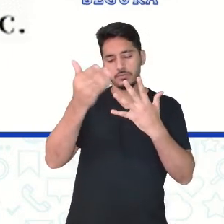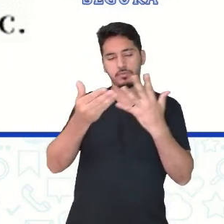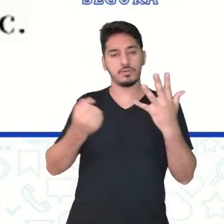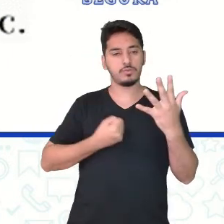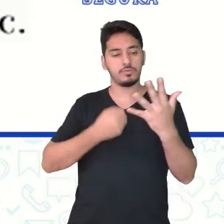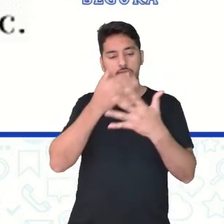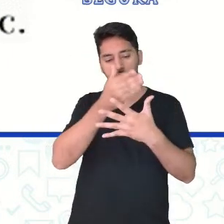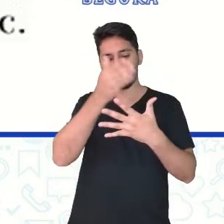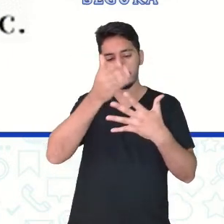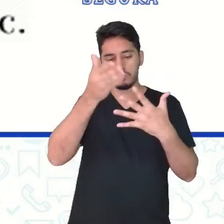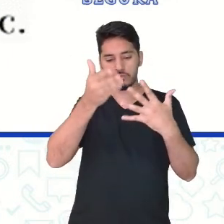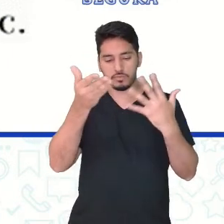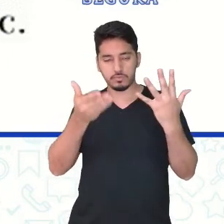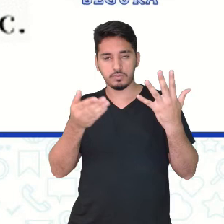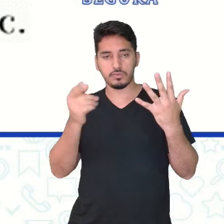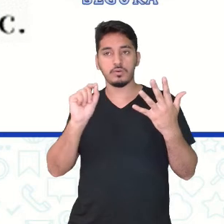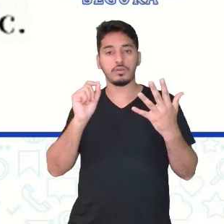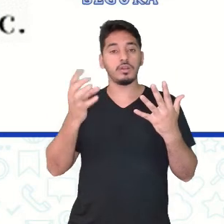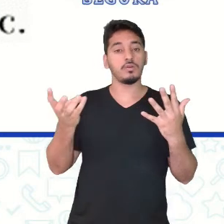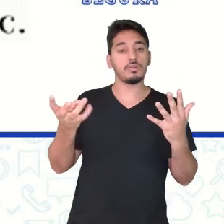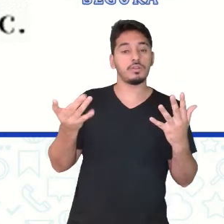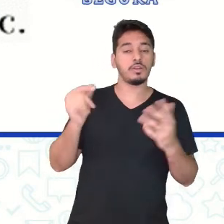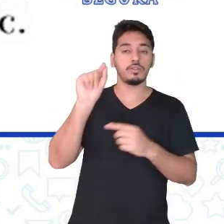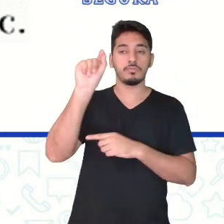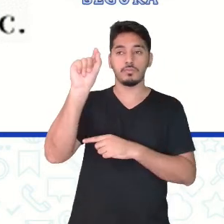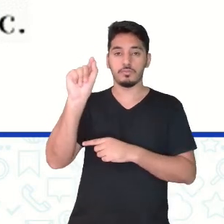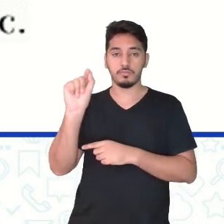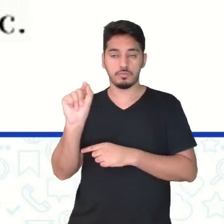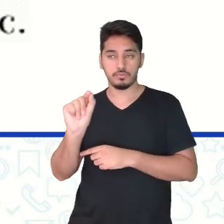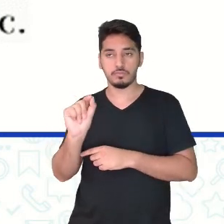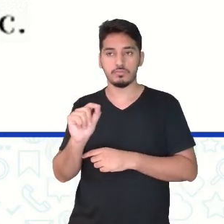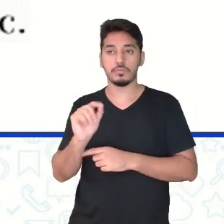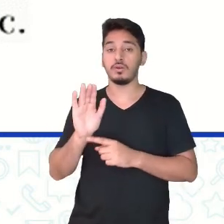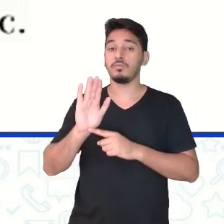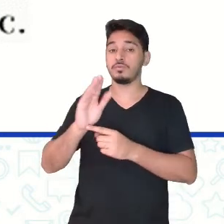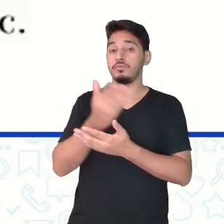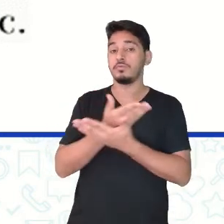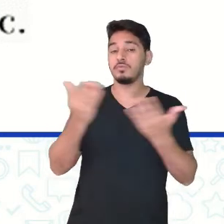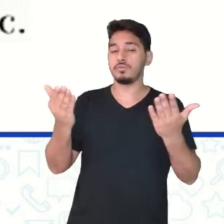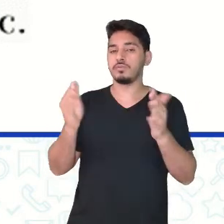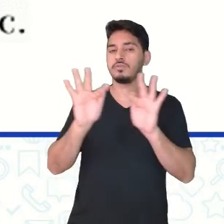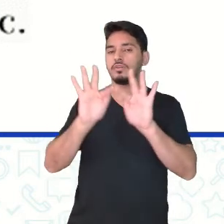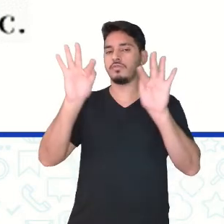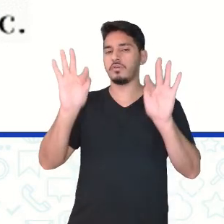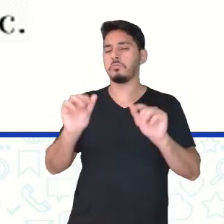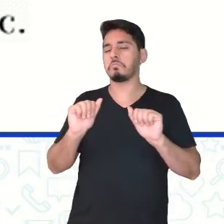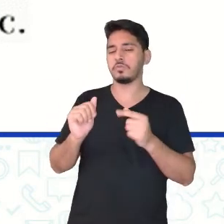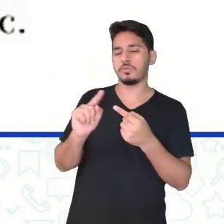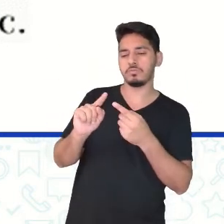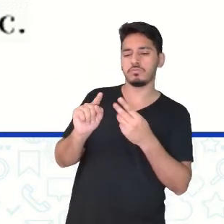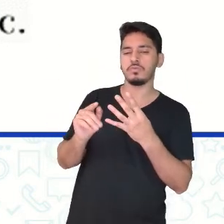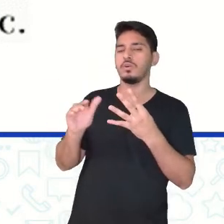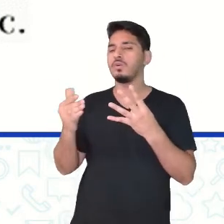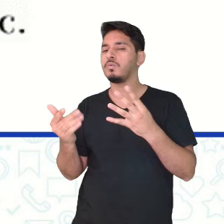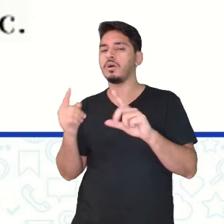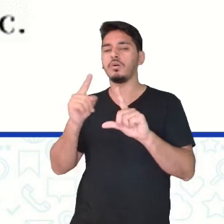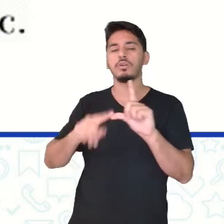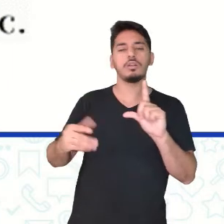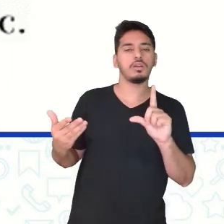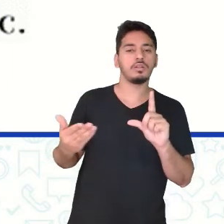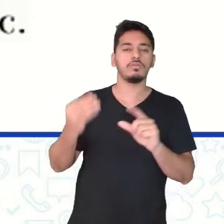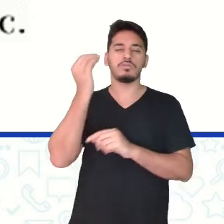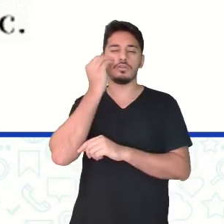tem aí corresponde à quantidade de pontinhos que existe. Aí eu coloquei para vocês as fórmulas que poderia ser qualquer uma dessas.